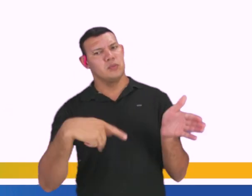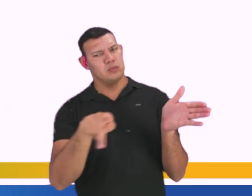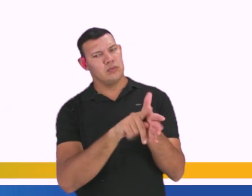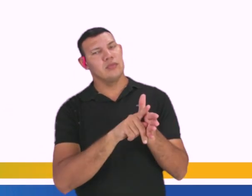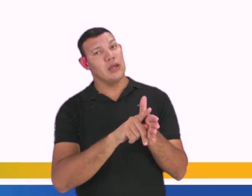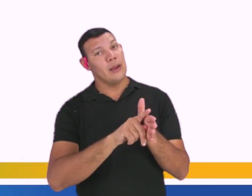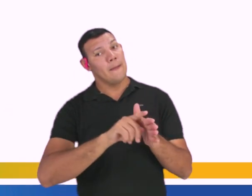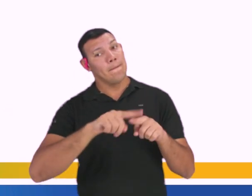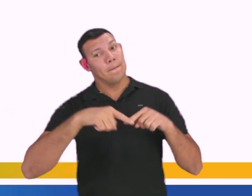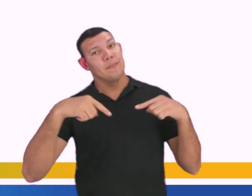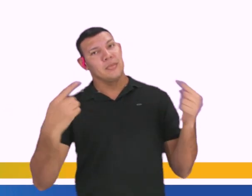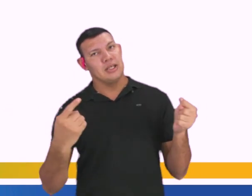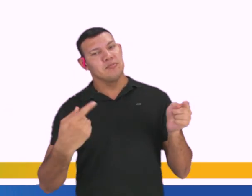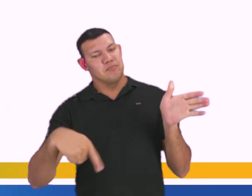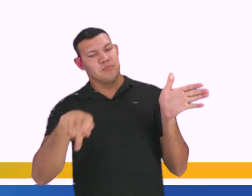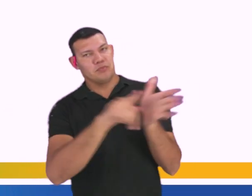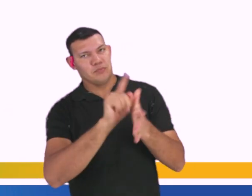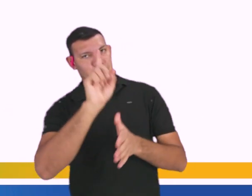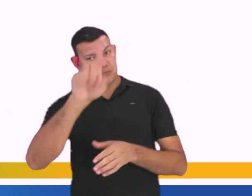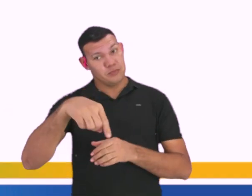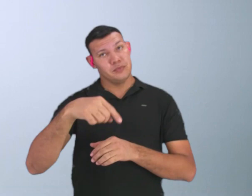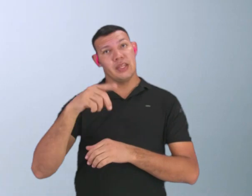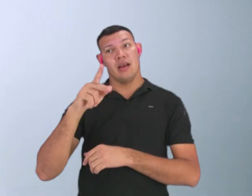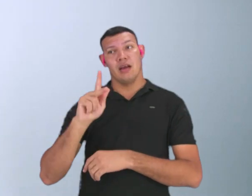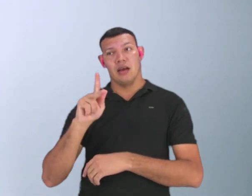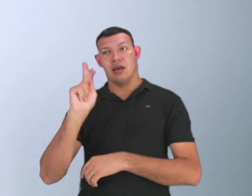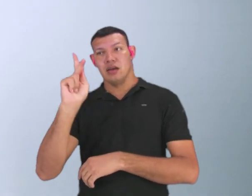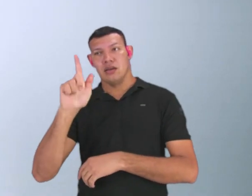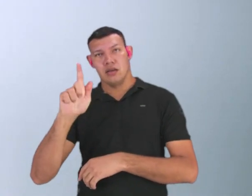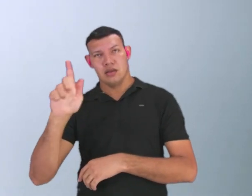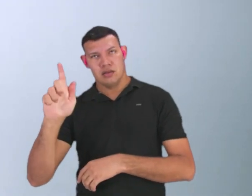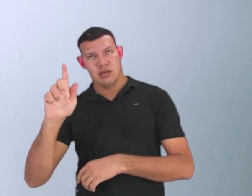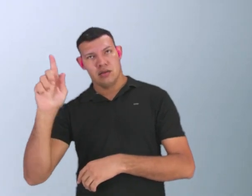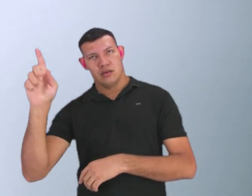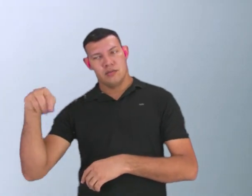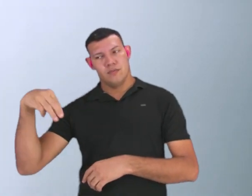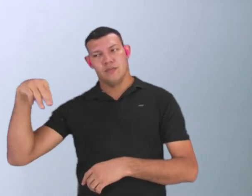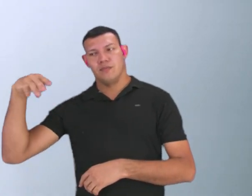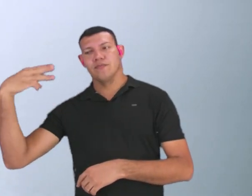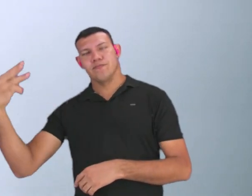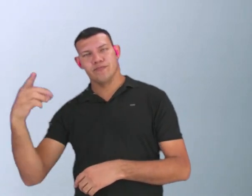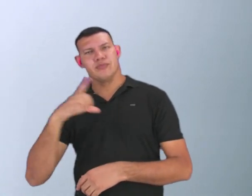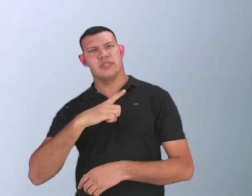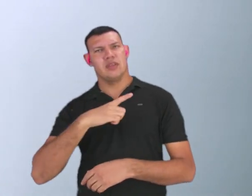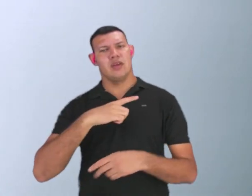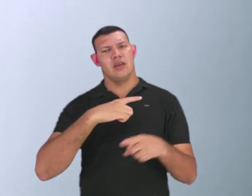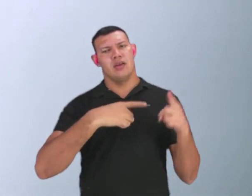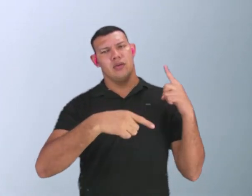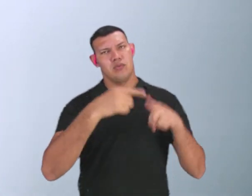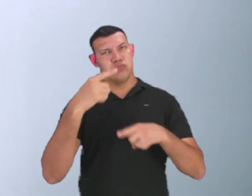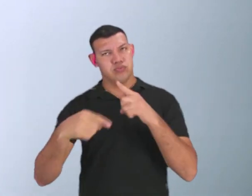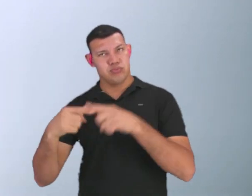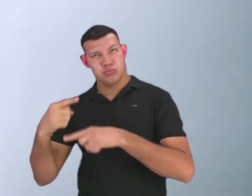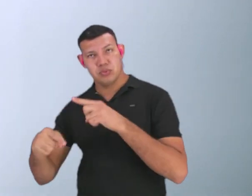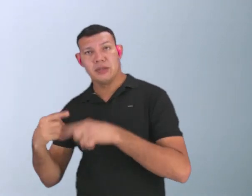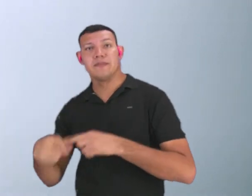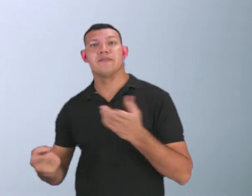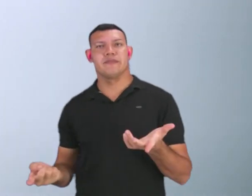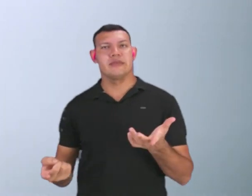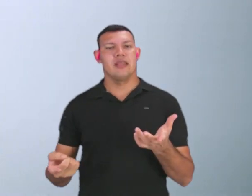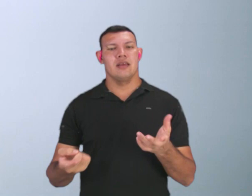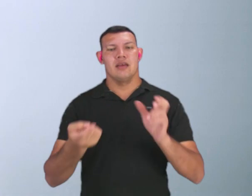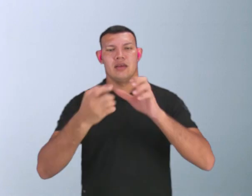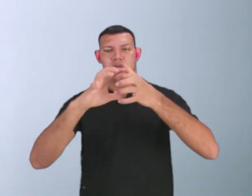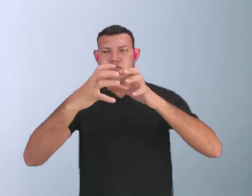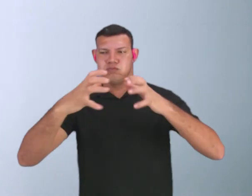quilograma por metro cúbico. Então, o que acontece? Tem um material ali, ele tem determinado volume, e a forma em que a massa se distribui